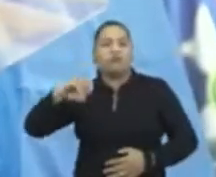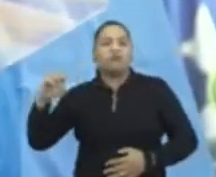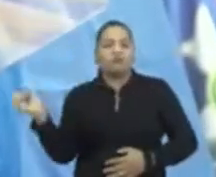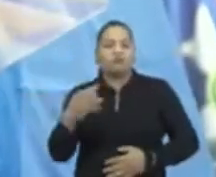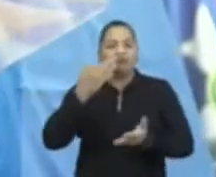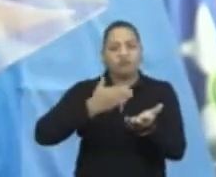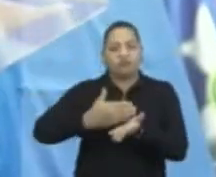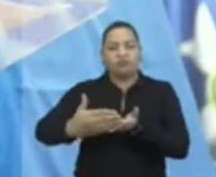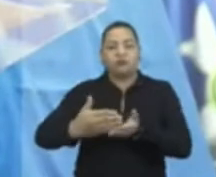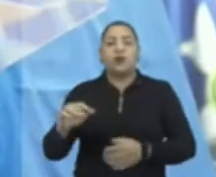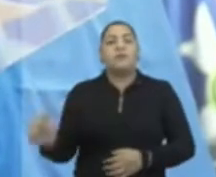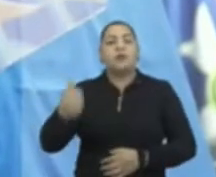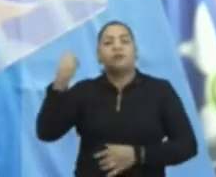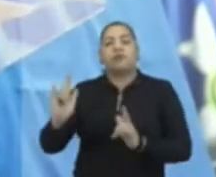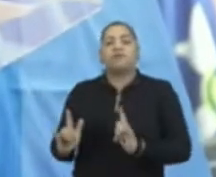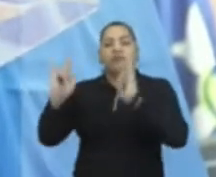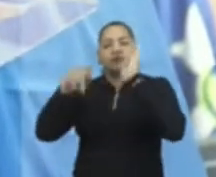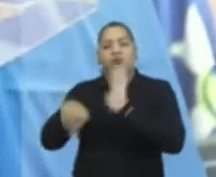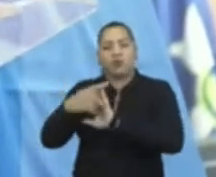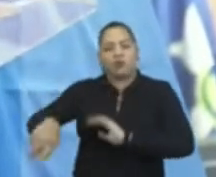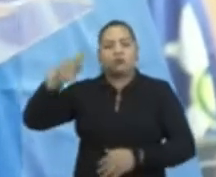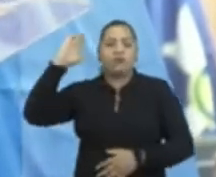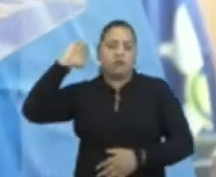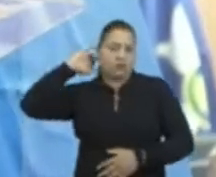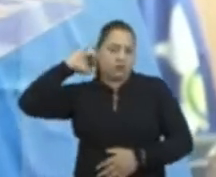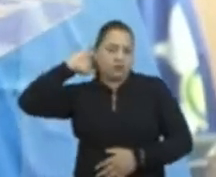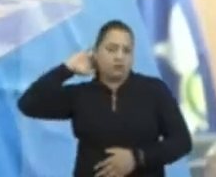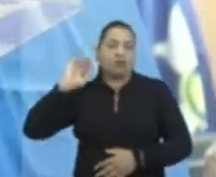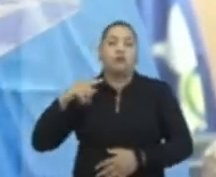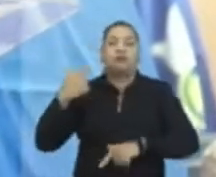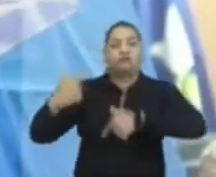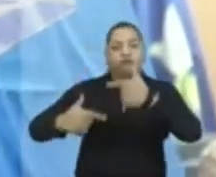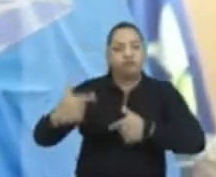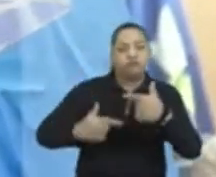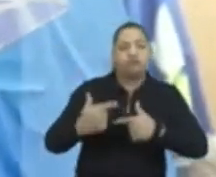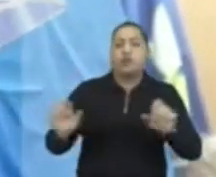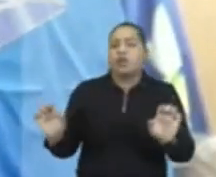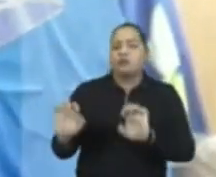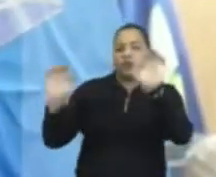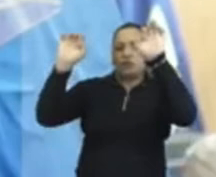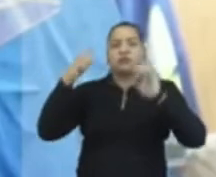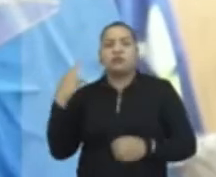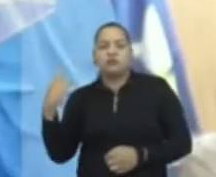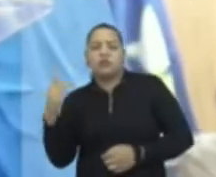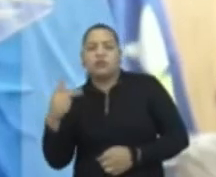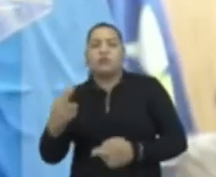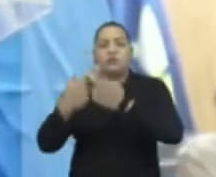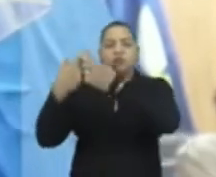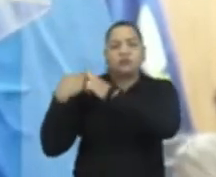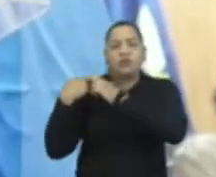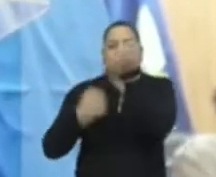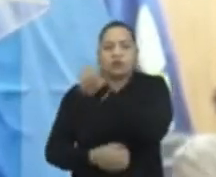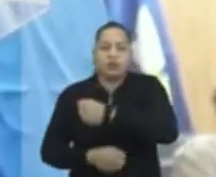da primeira sede própria em Belém. Para desempenhar com excelência suas atribuições na defesa dos direitos